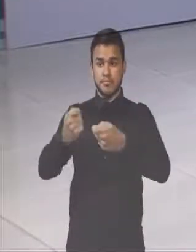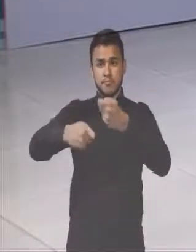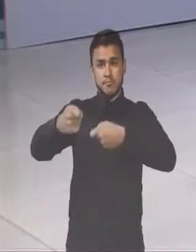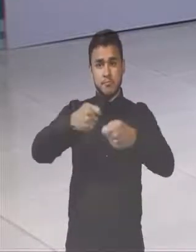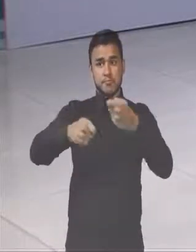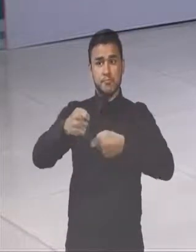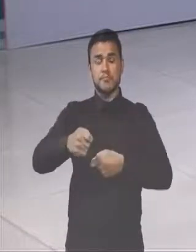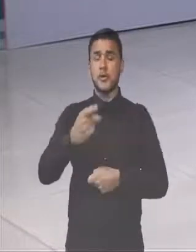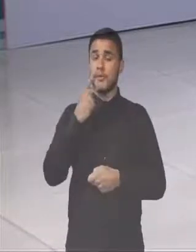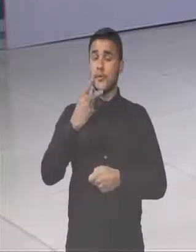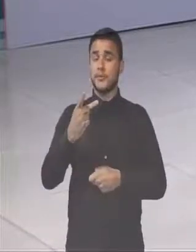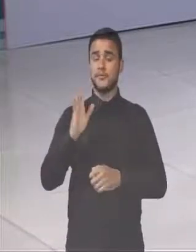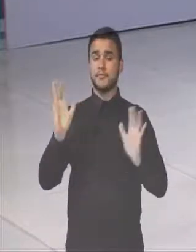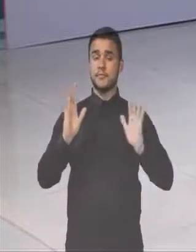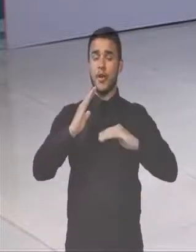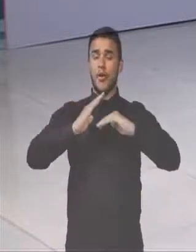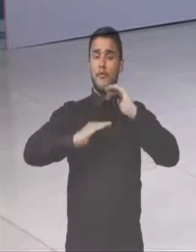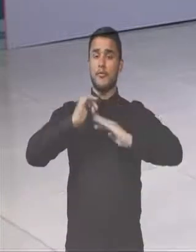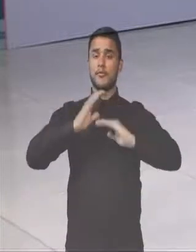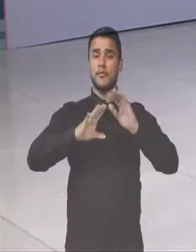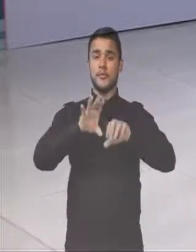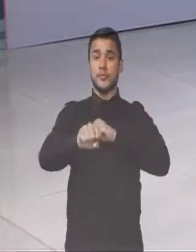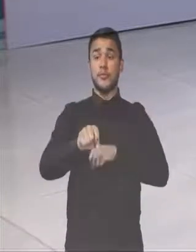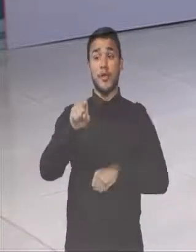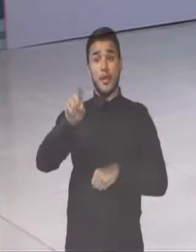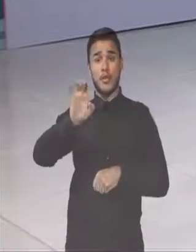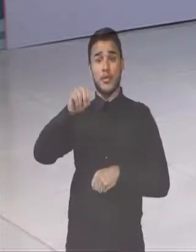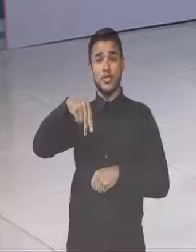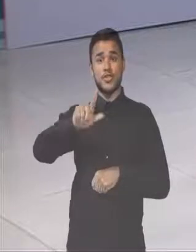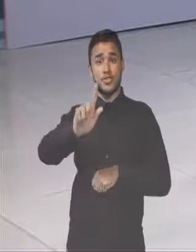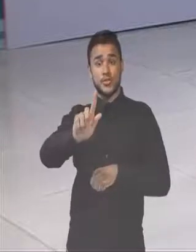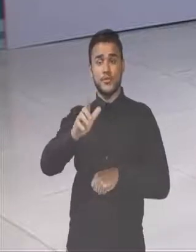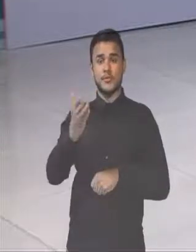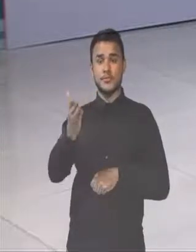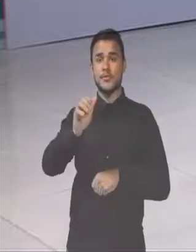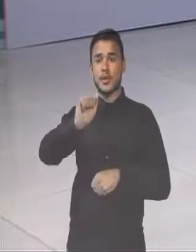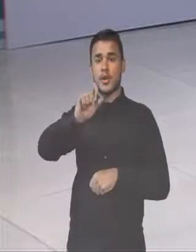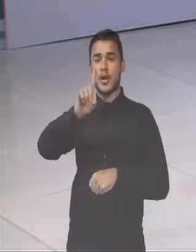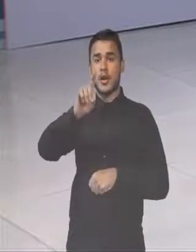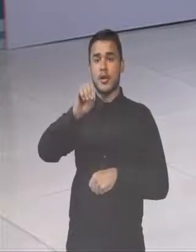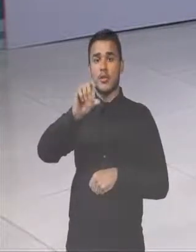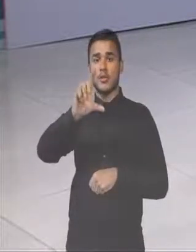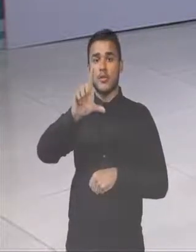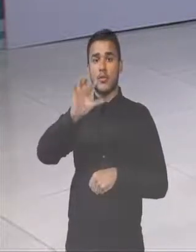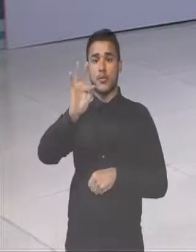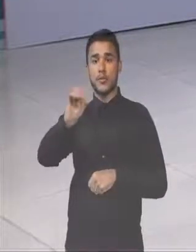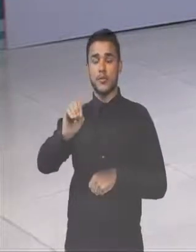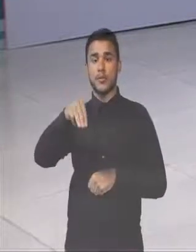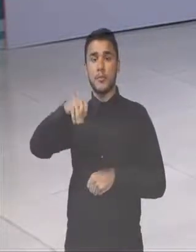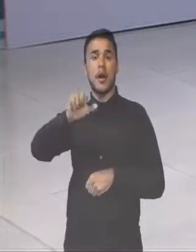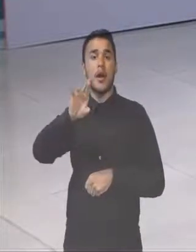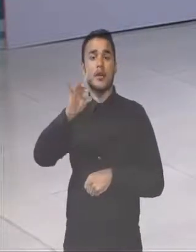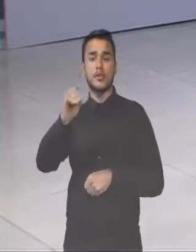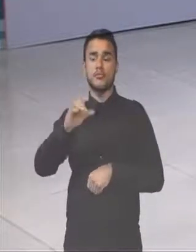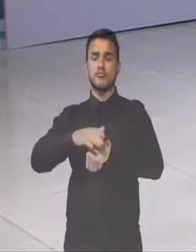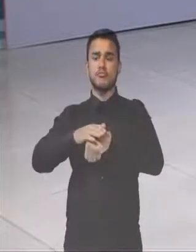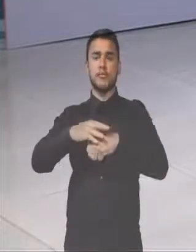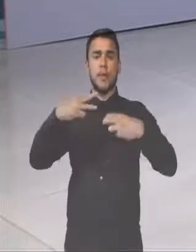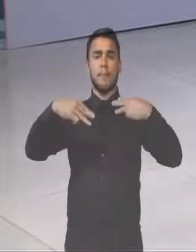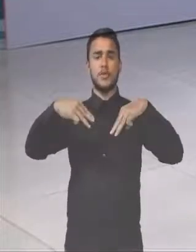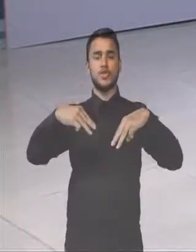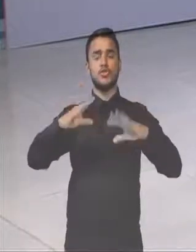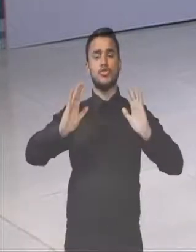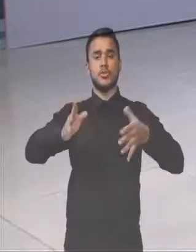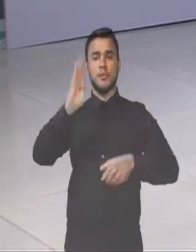como eu anunciei, e sim engenheiro Adolfo Marinho, ex-deputado federal, ex-ministro da República Federativa do